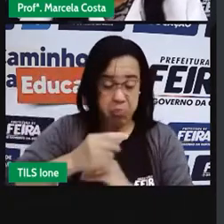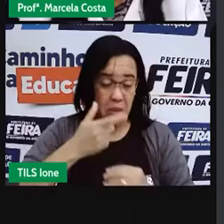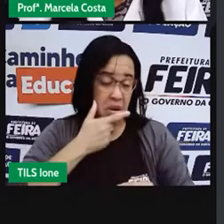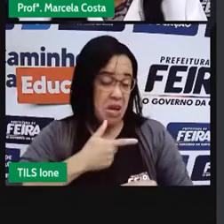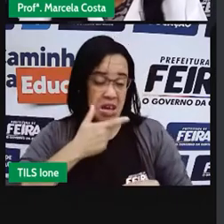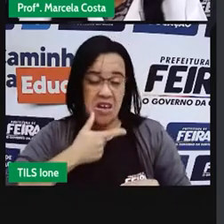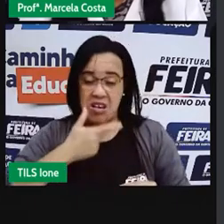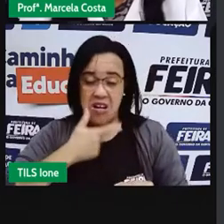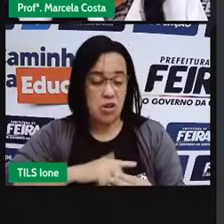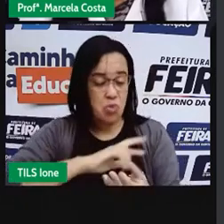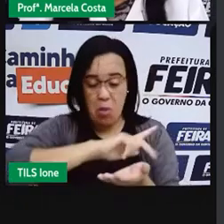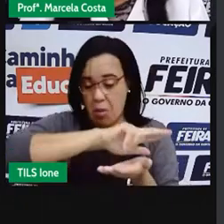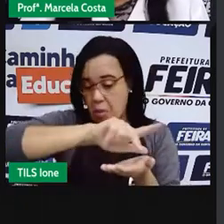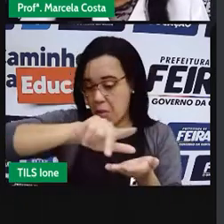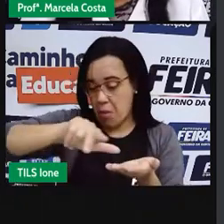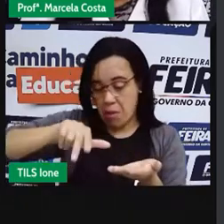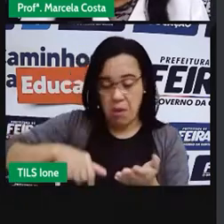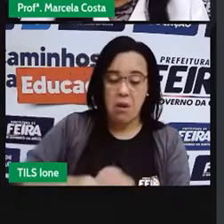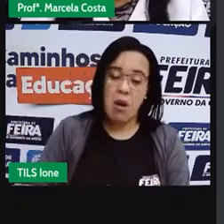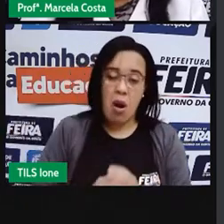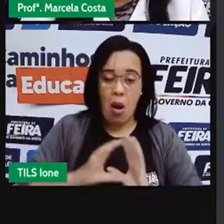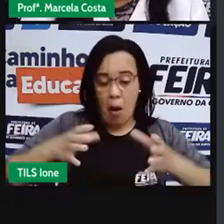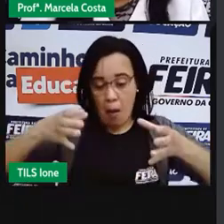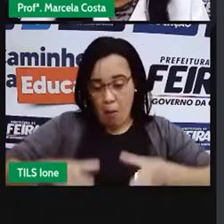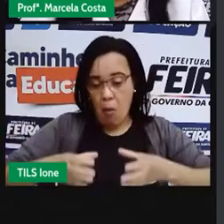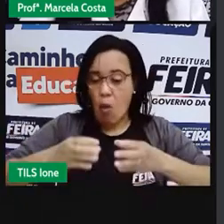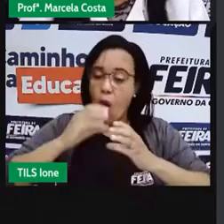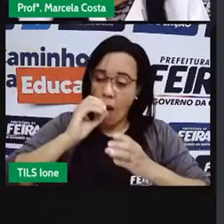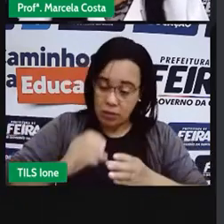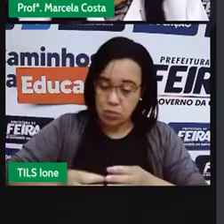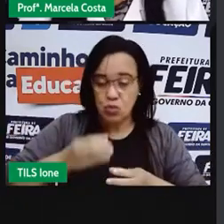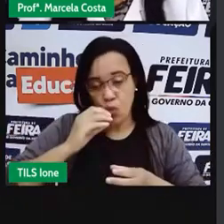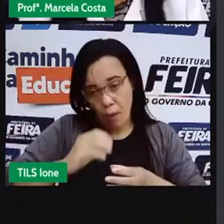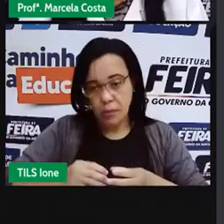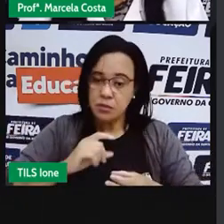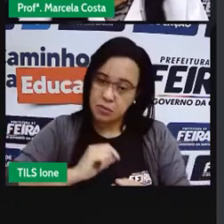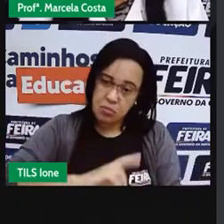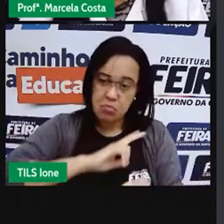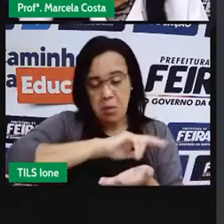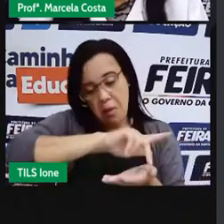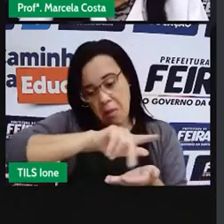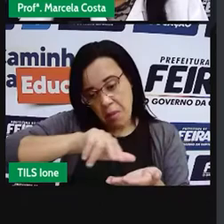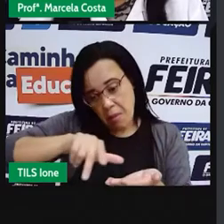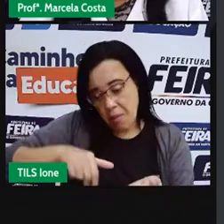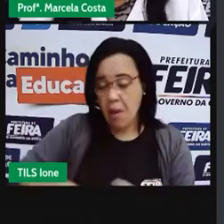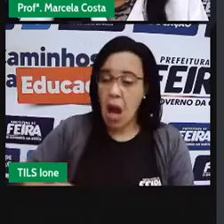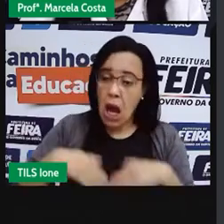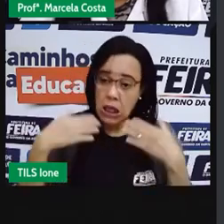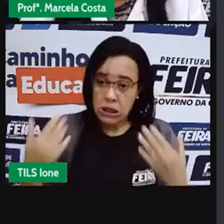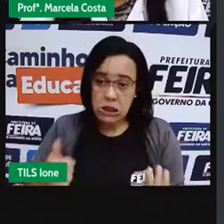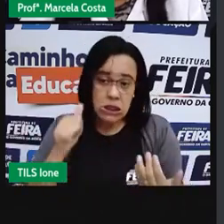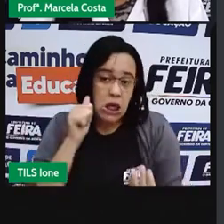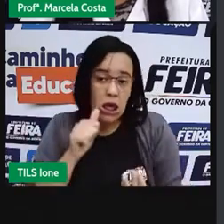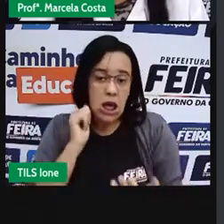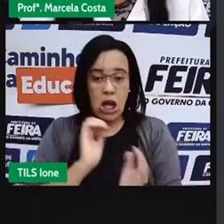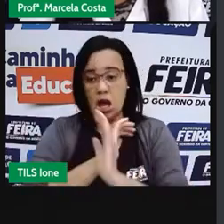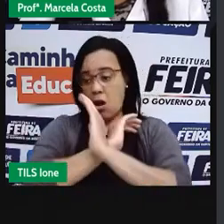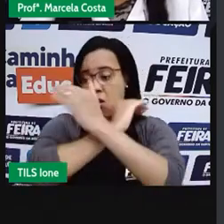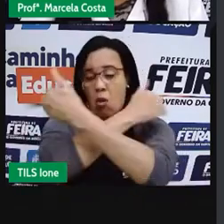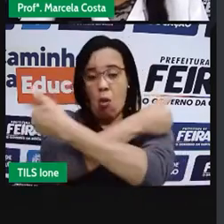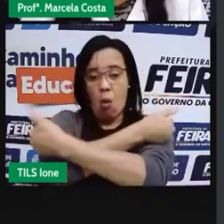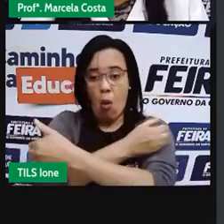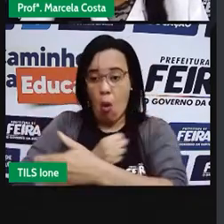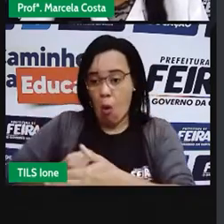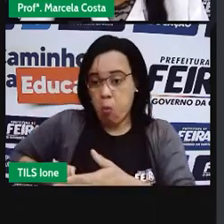de todos os tipos, bolo de abricô. A Branca de Neve já estava estufada com toda aquela